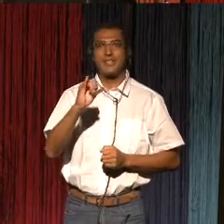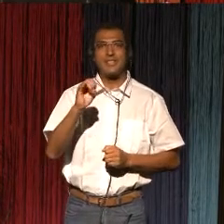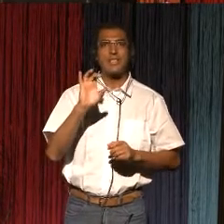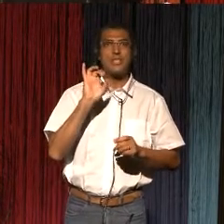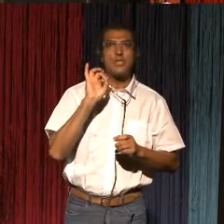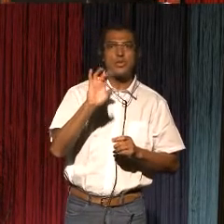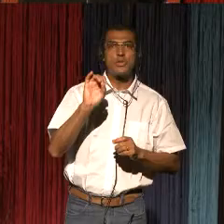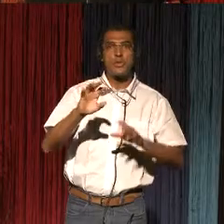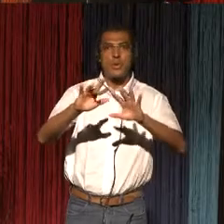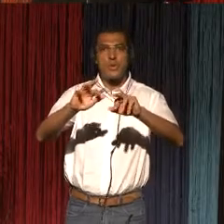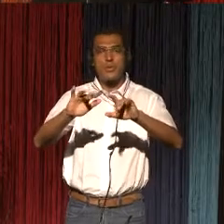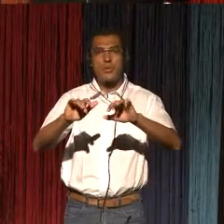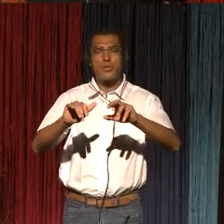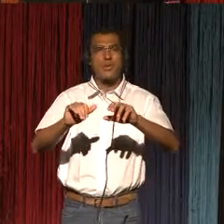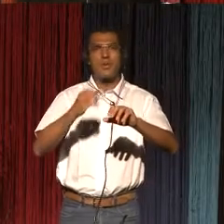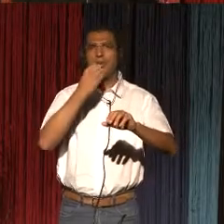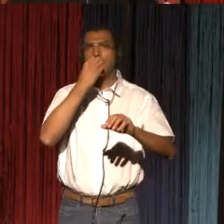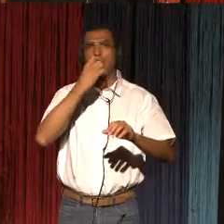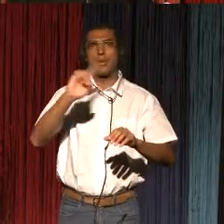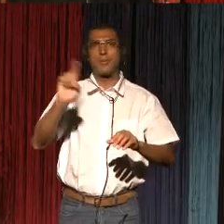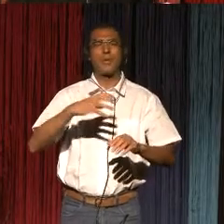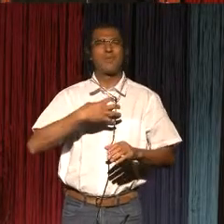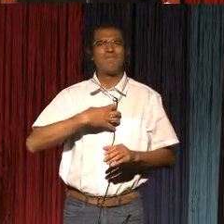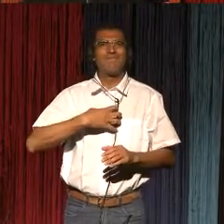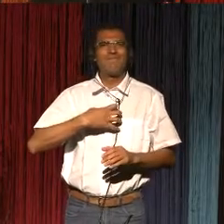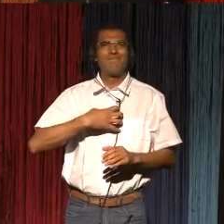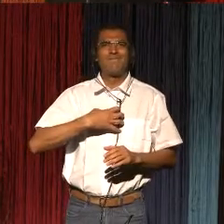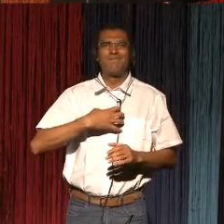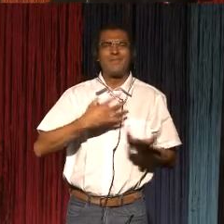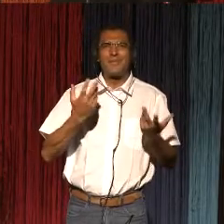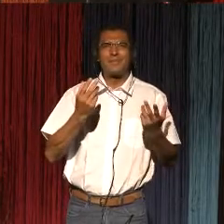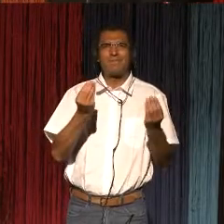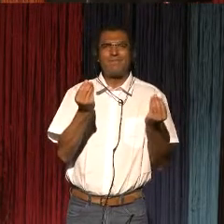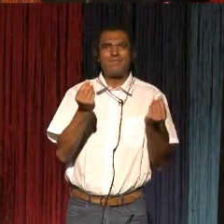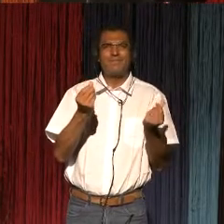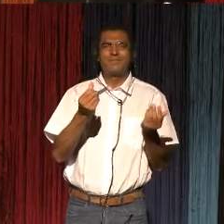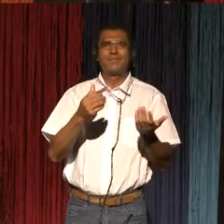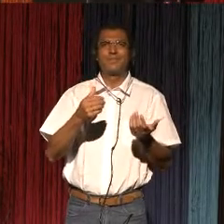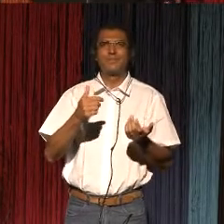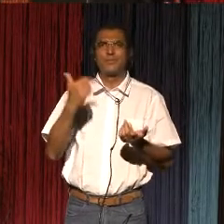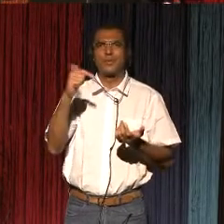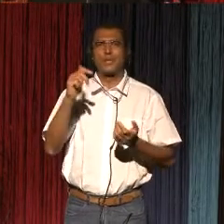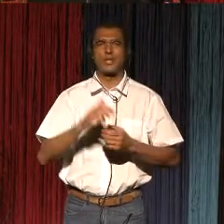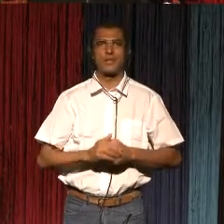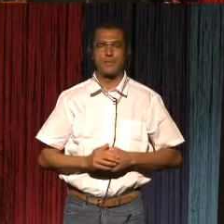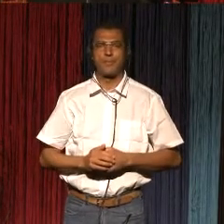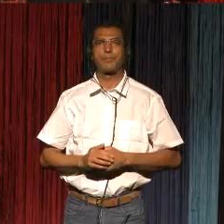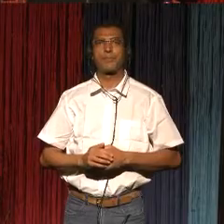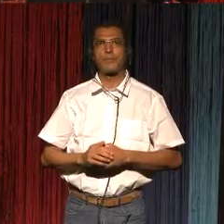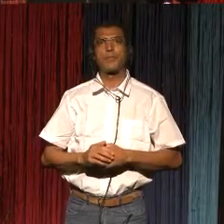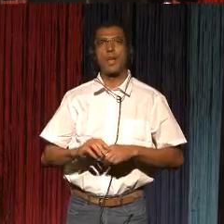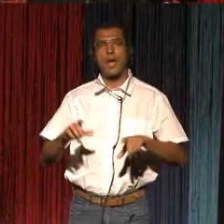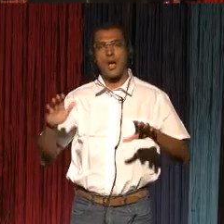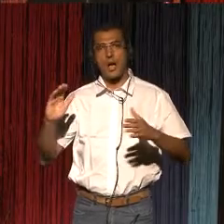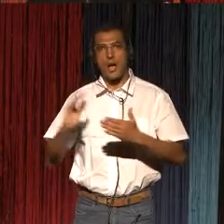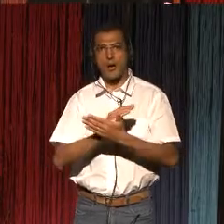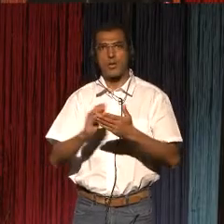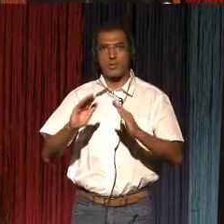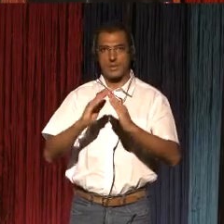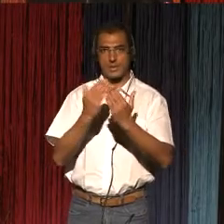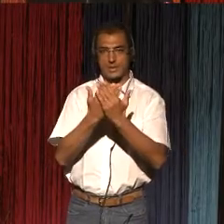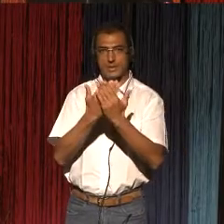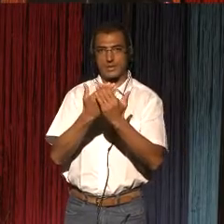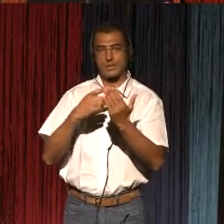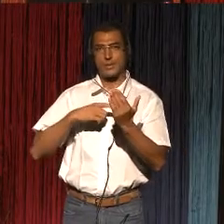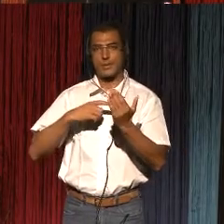aqueles promissores, eles são muito melhores que qualquer programa computadorizado. Esses programas dessas escolas mostram